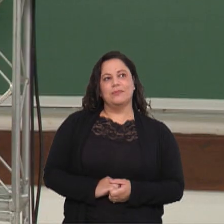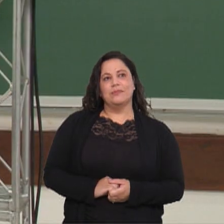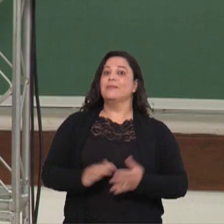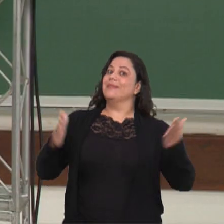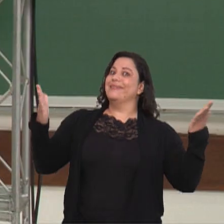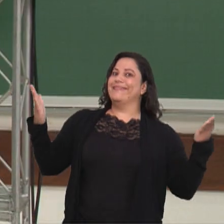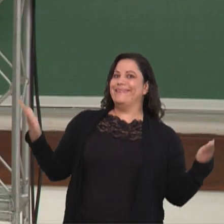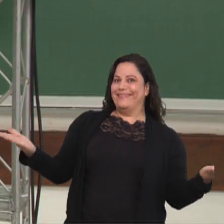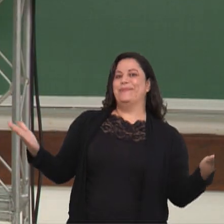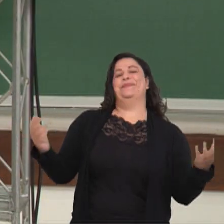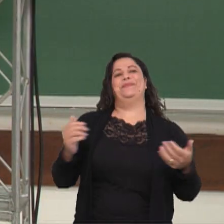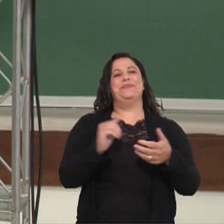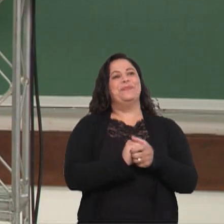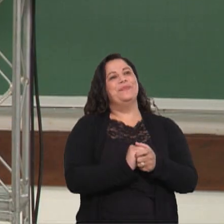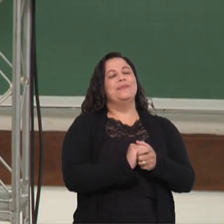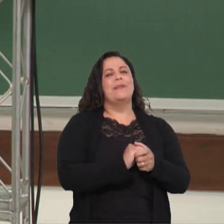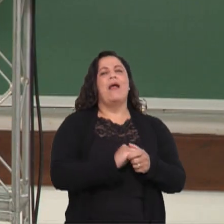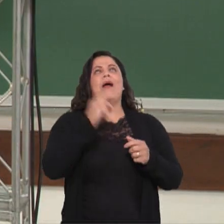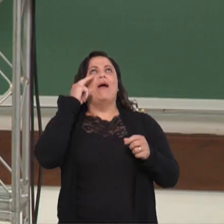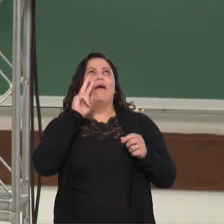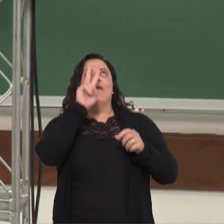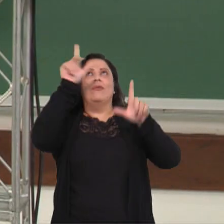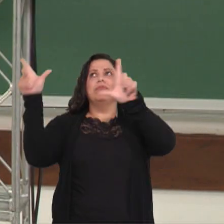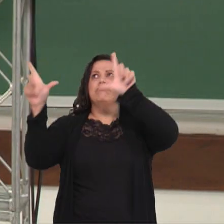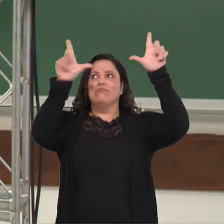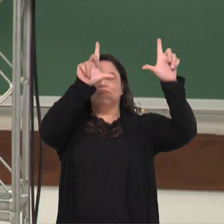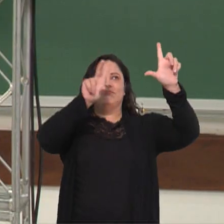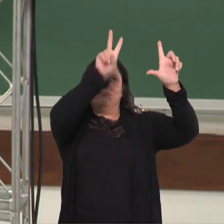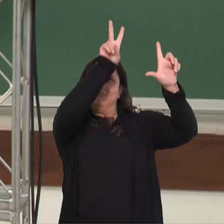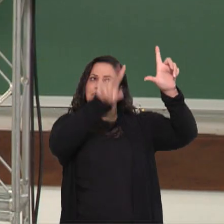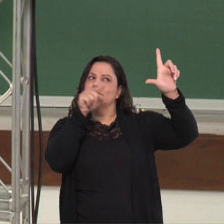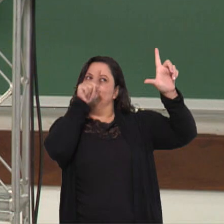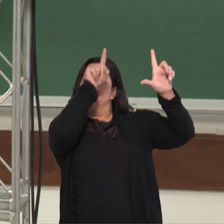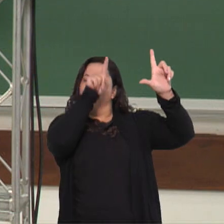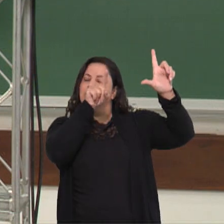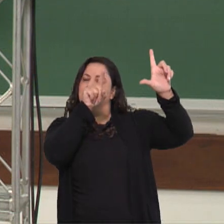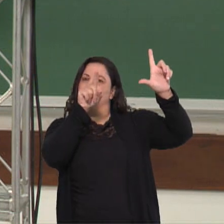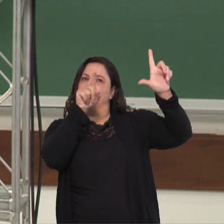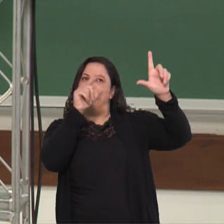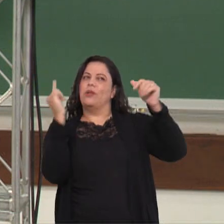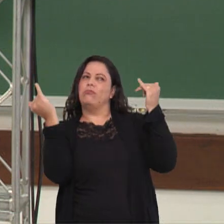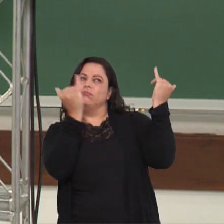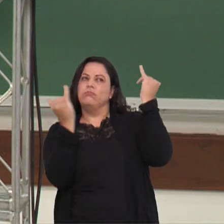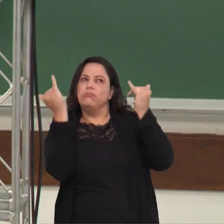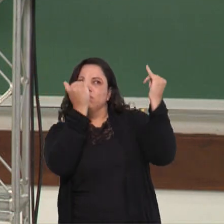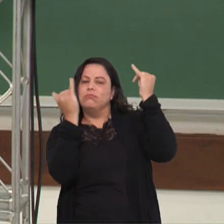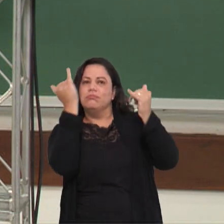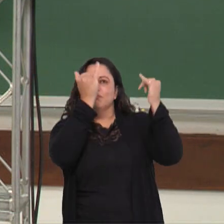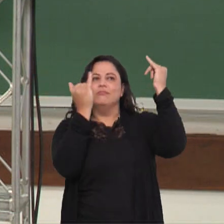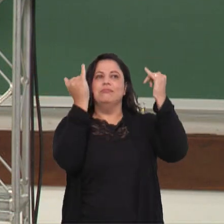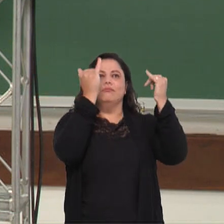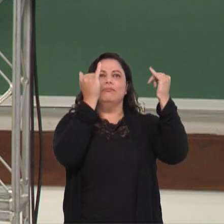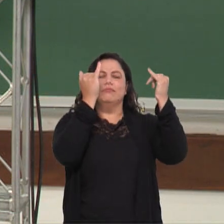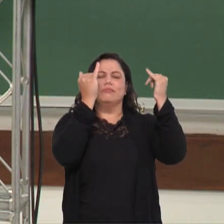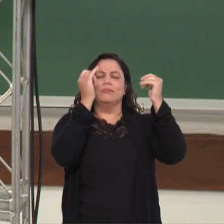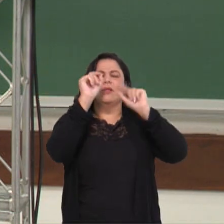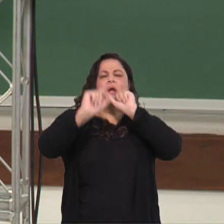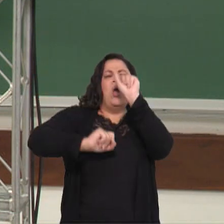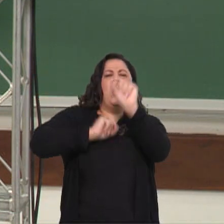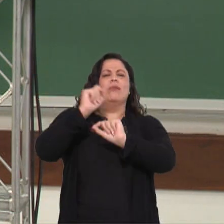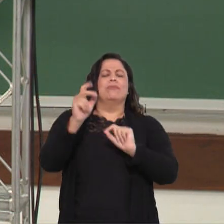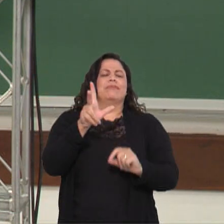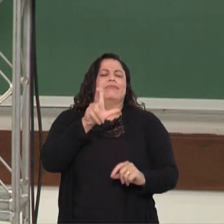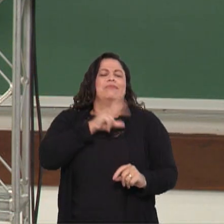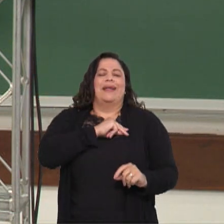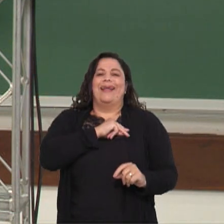Galerinha, olha só, olhando para essa questão aqui, vamos acrescentar algumas informações aqui. Um dos grandes méritos de Alexandre Magno